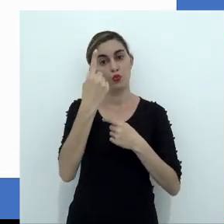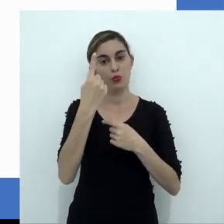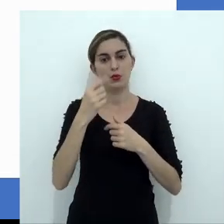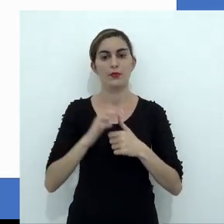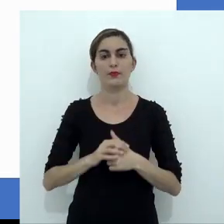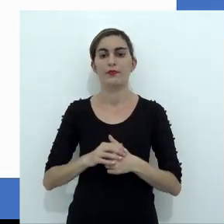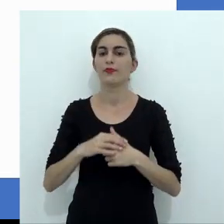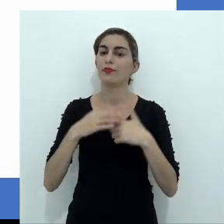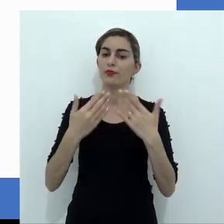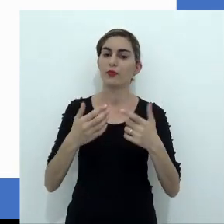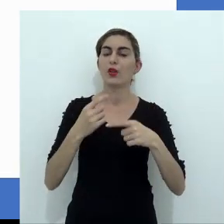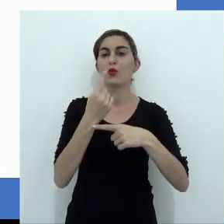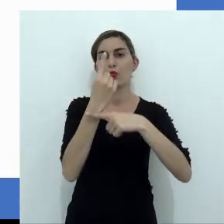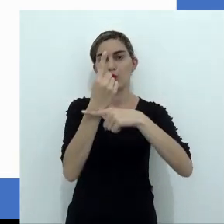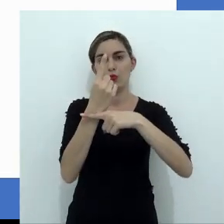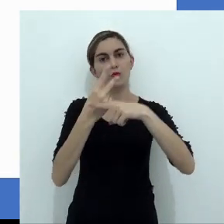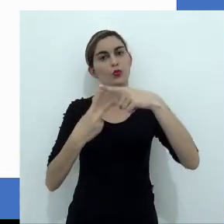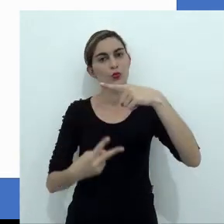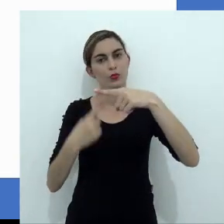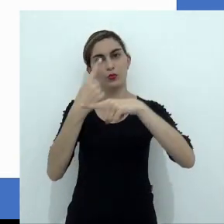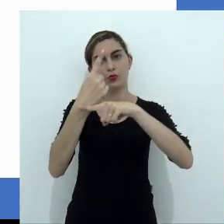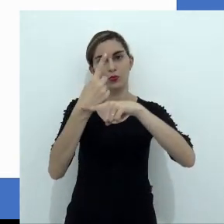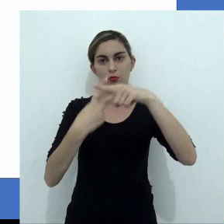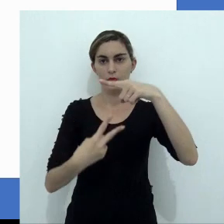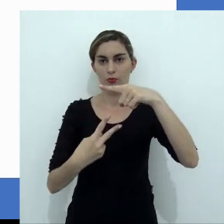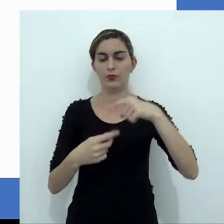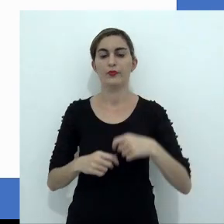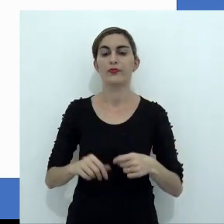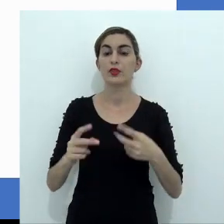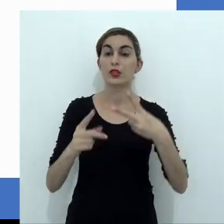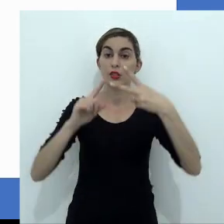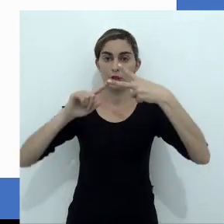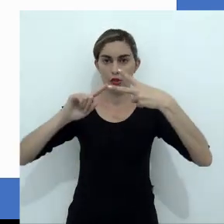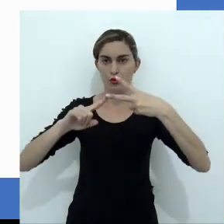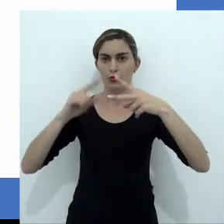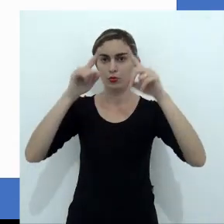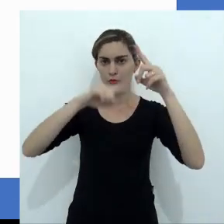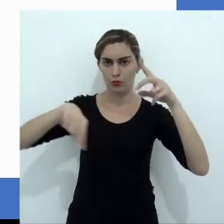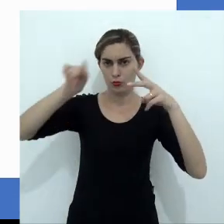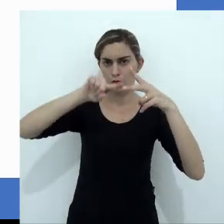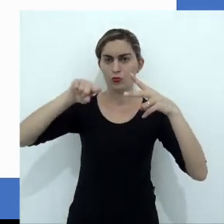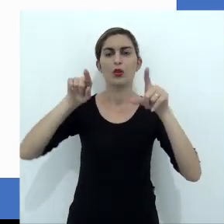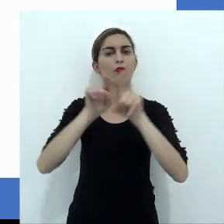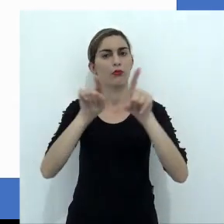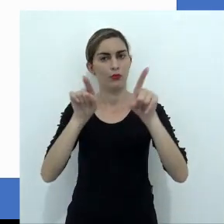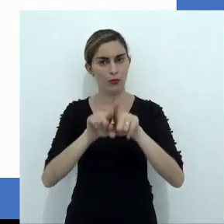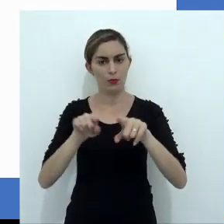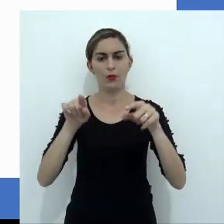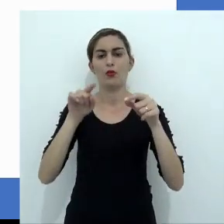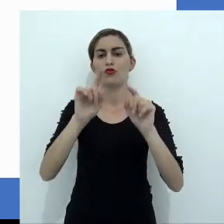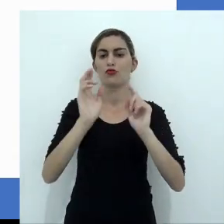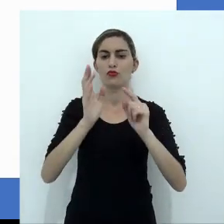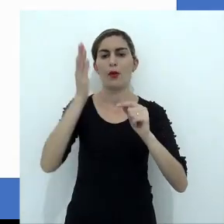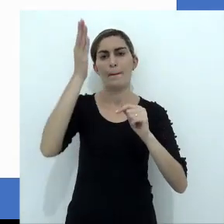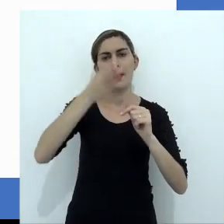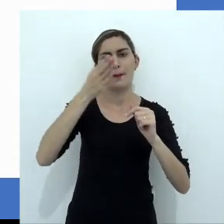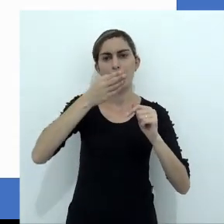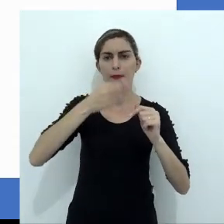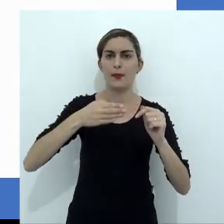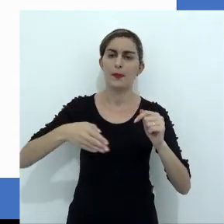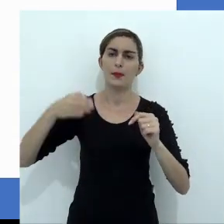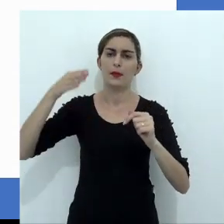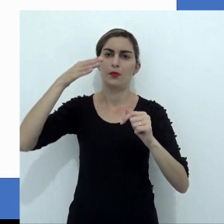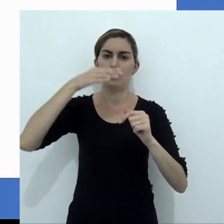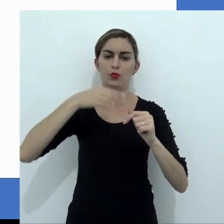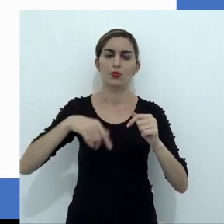uma delas. Sendo assim, a gente tem a fração 1/2. Na segunda figurinha, também um círculo, ela já foi dividida, se você